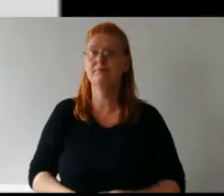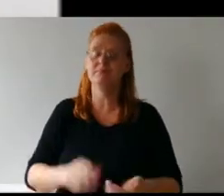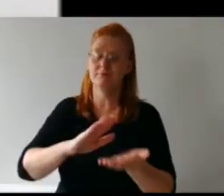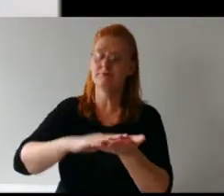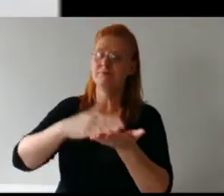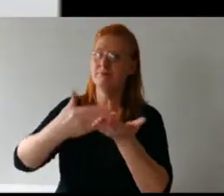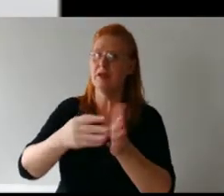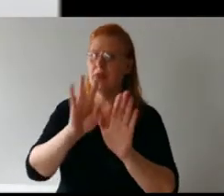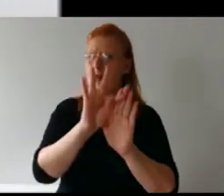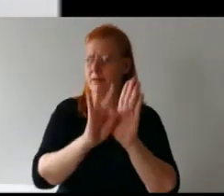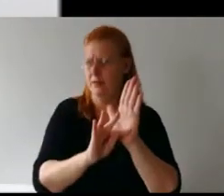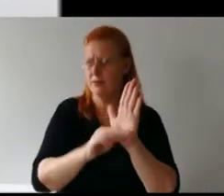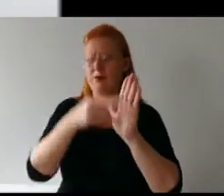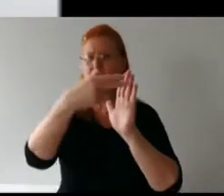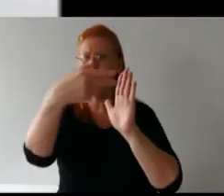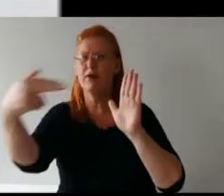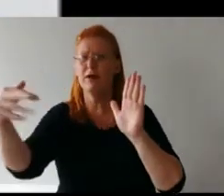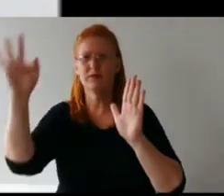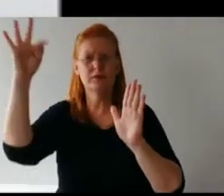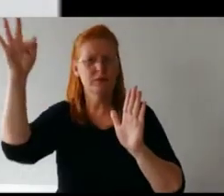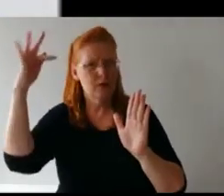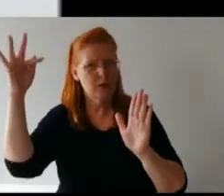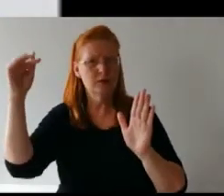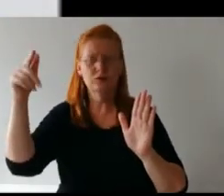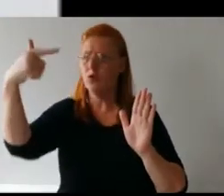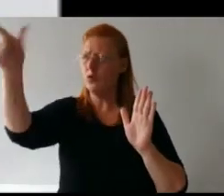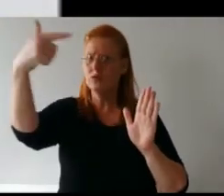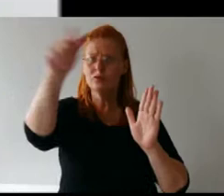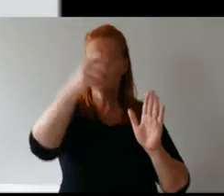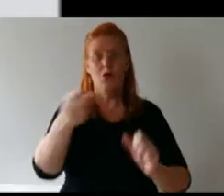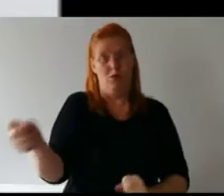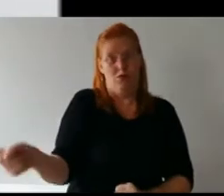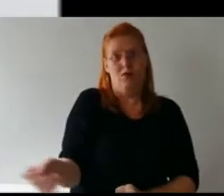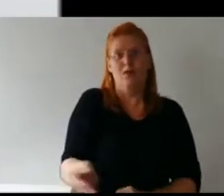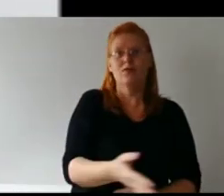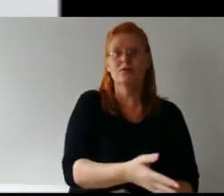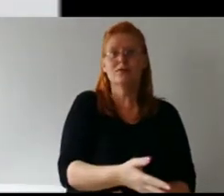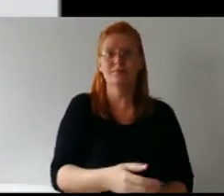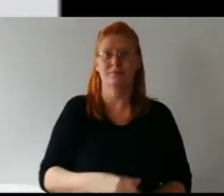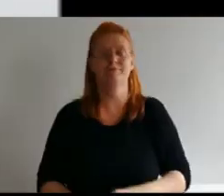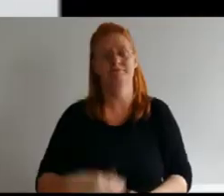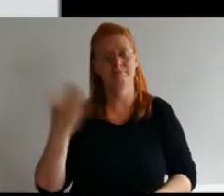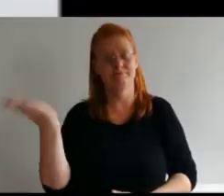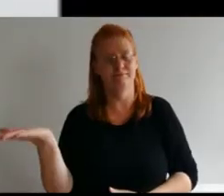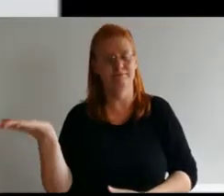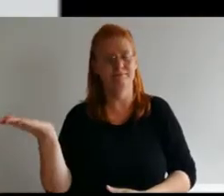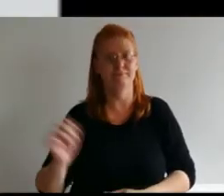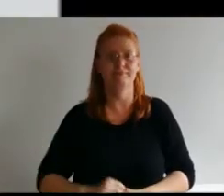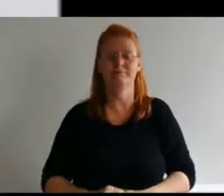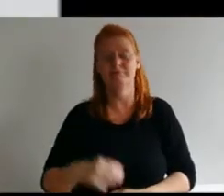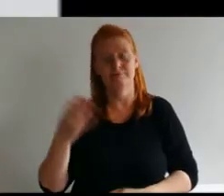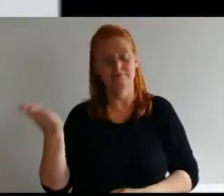Uma, onde interpreta textos de vários filósofos modernos, como